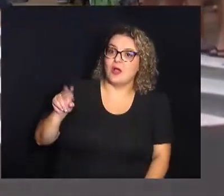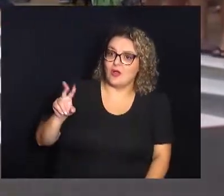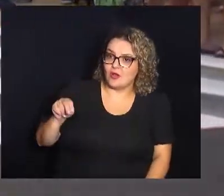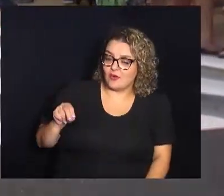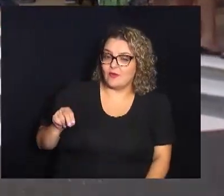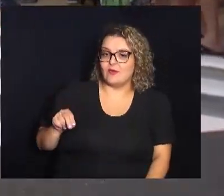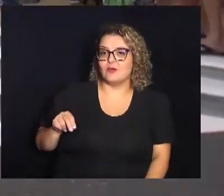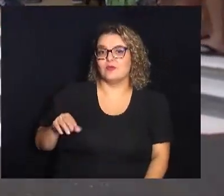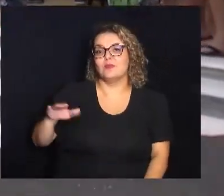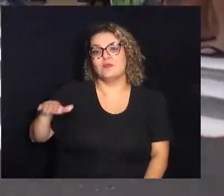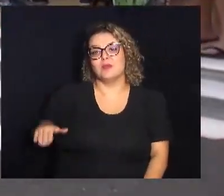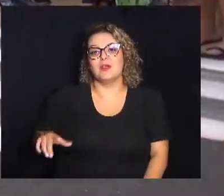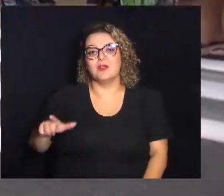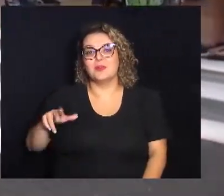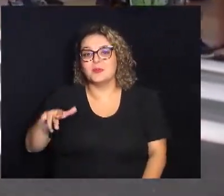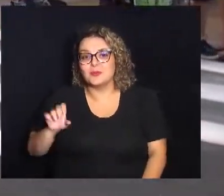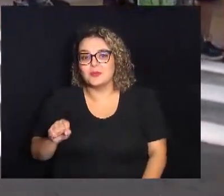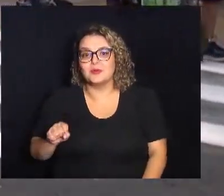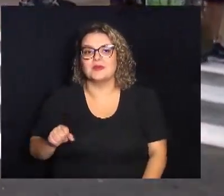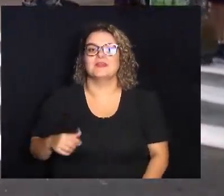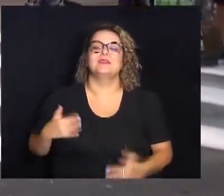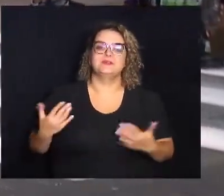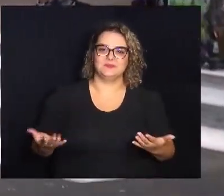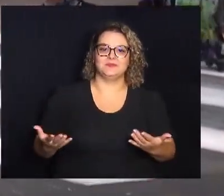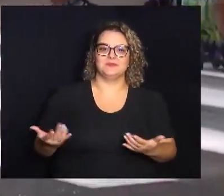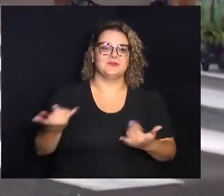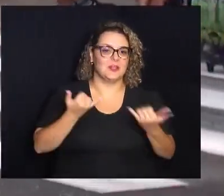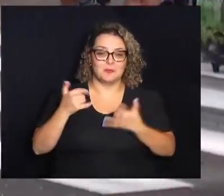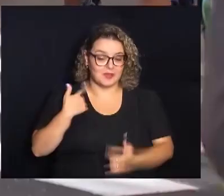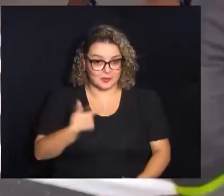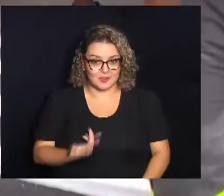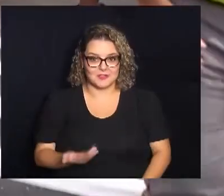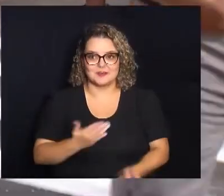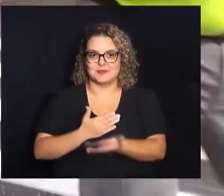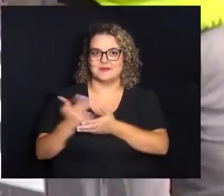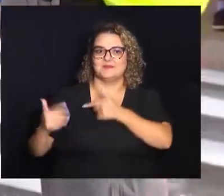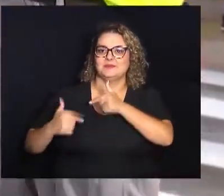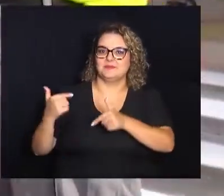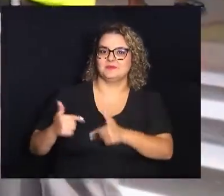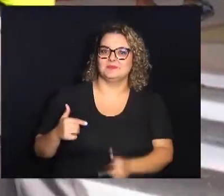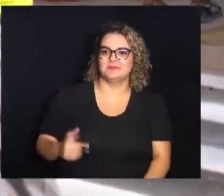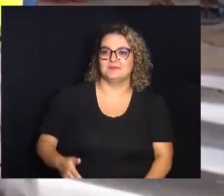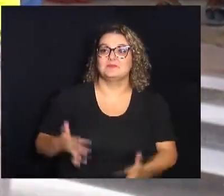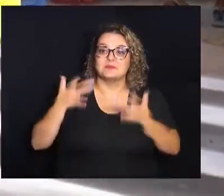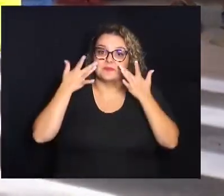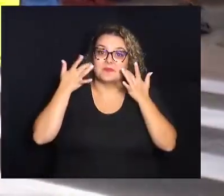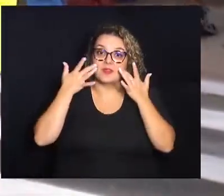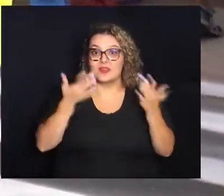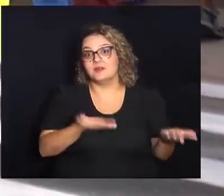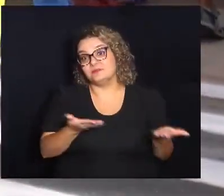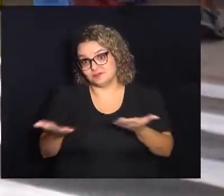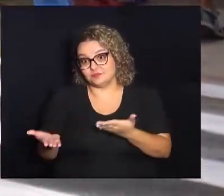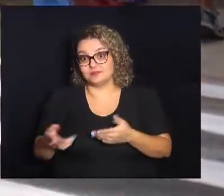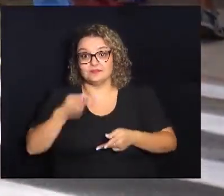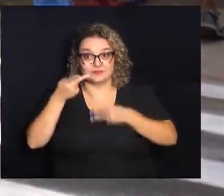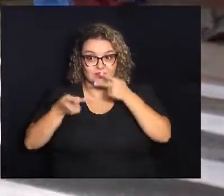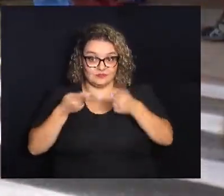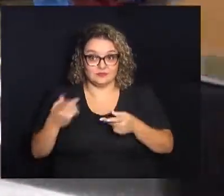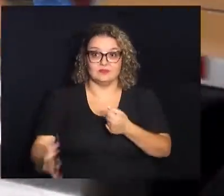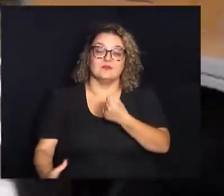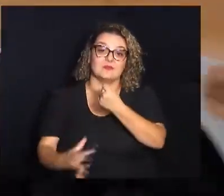O que é isso? Conta pra gente. Nós estamos iniciando um trabalho com esquetes teatrais que falam sobre a